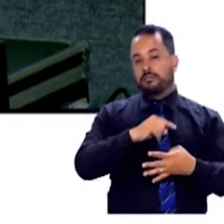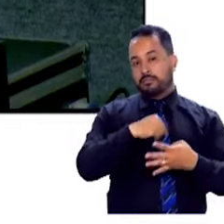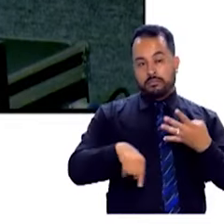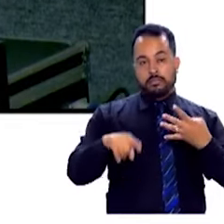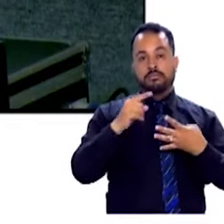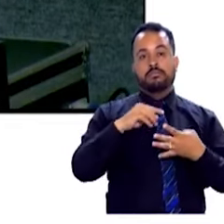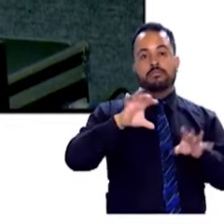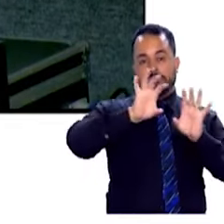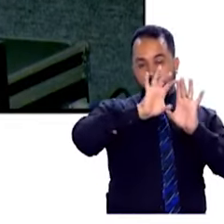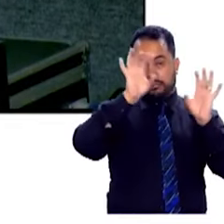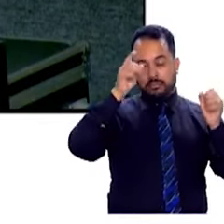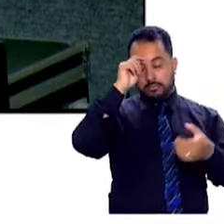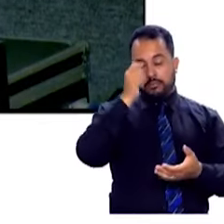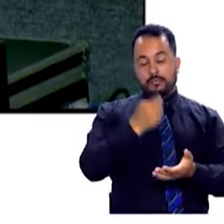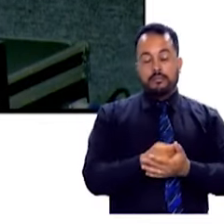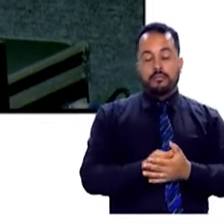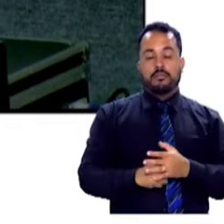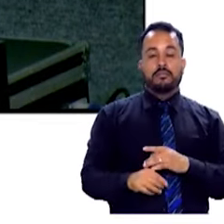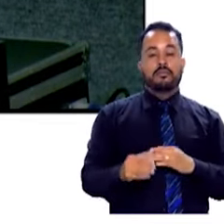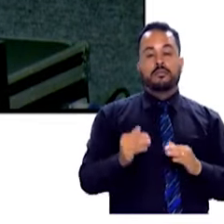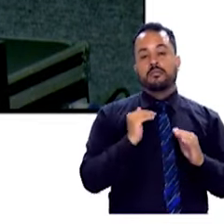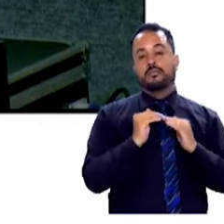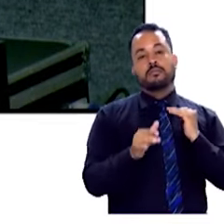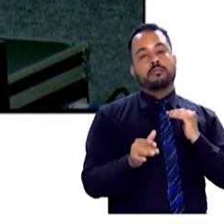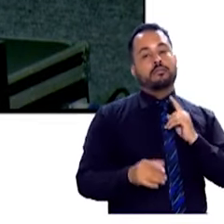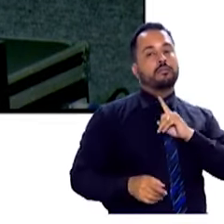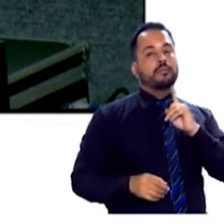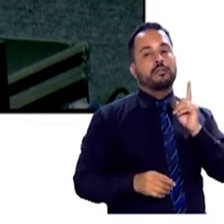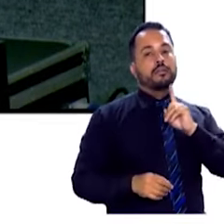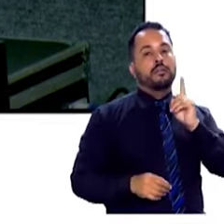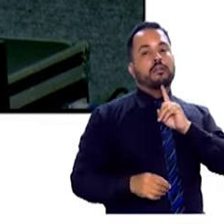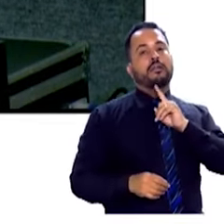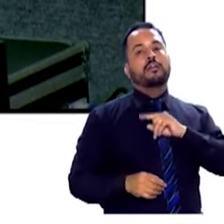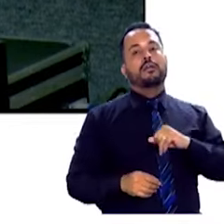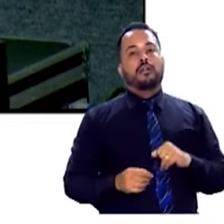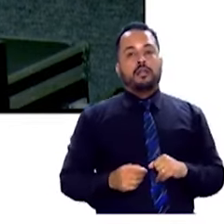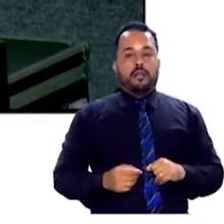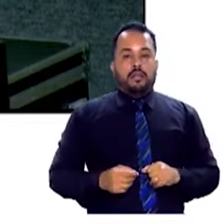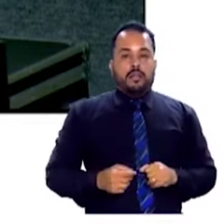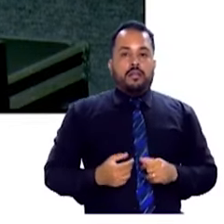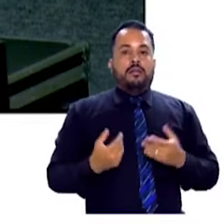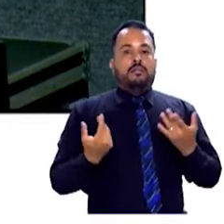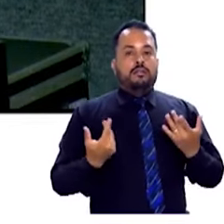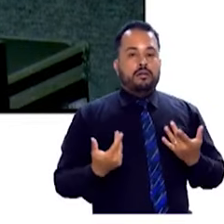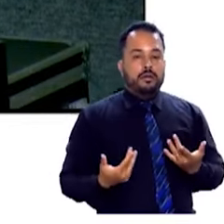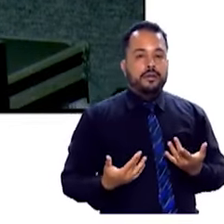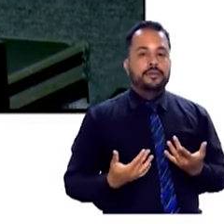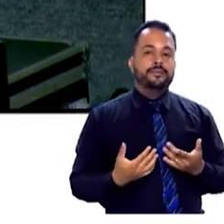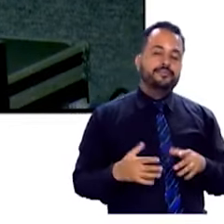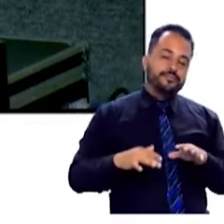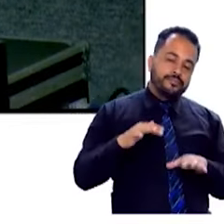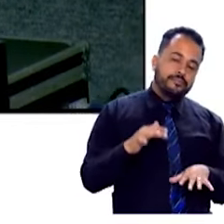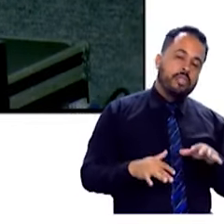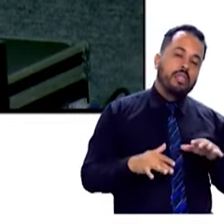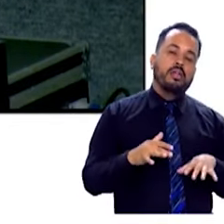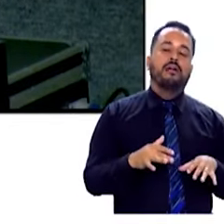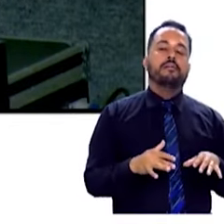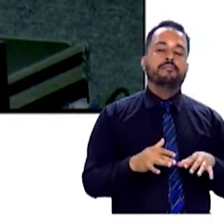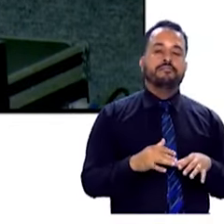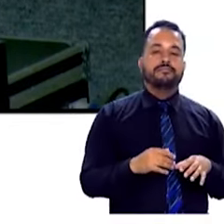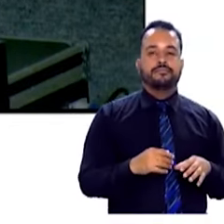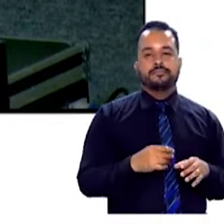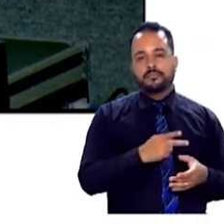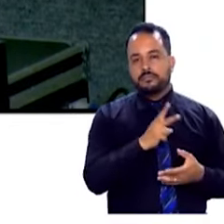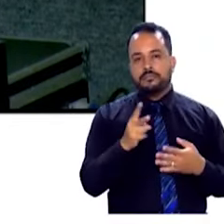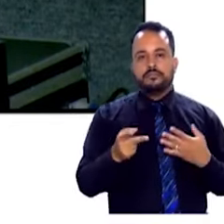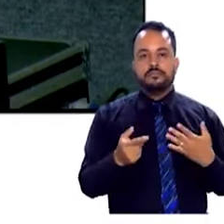própria decisão e discordar Não não é isso que não não é esse o então vejam e às vezes pessoal isso é um exemplo há várias decisões desse